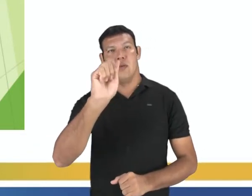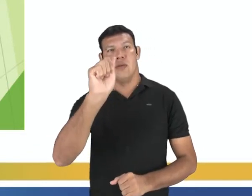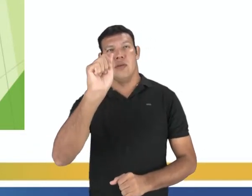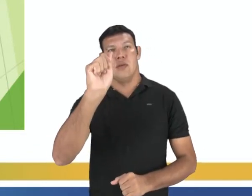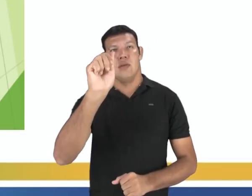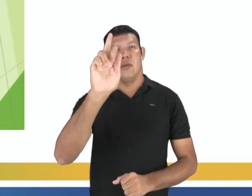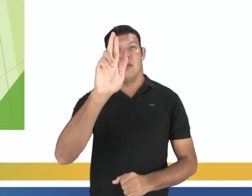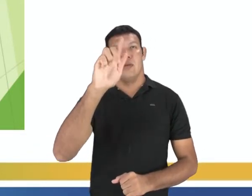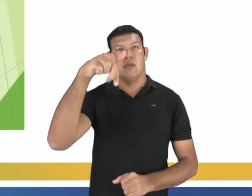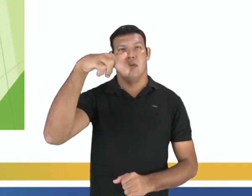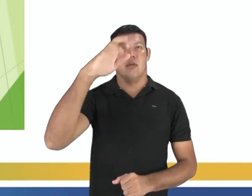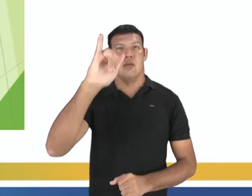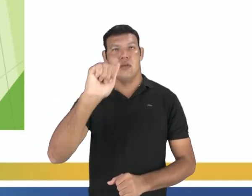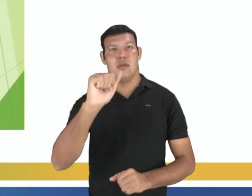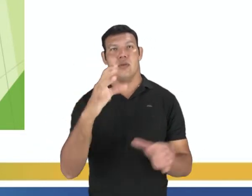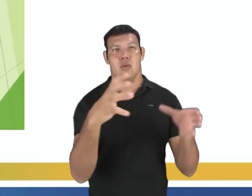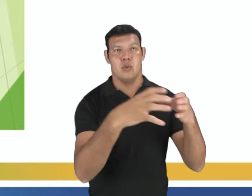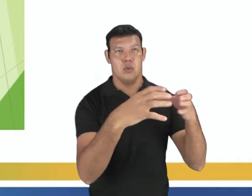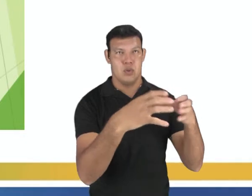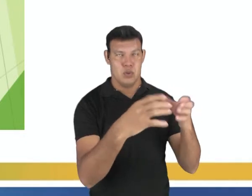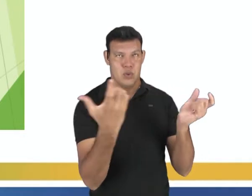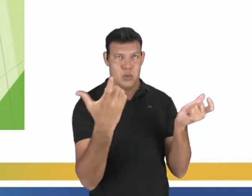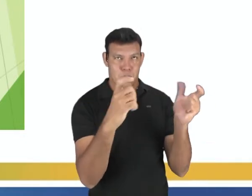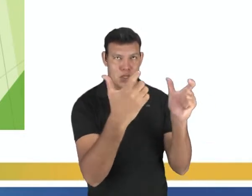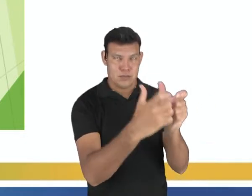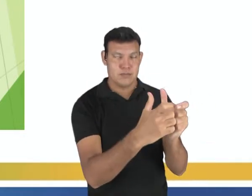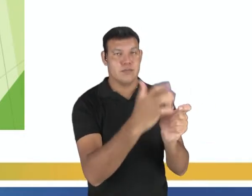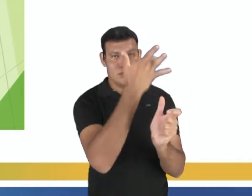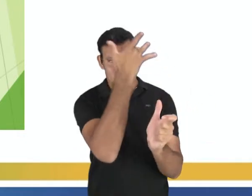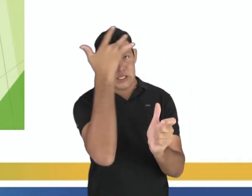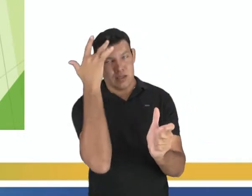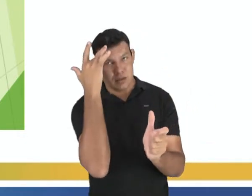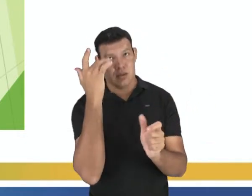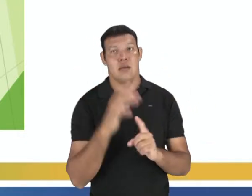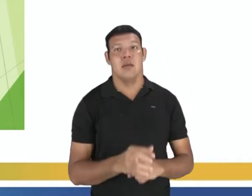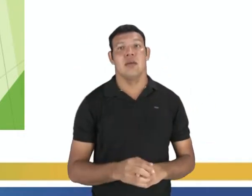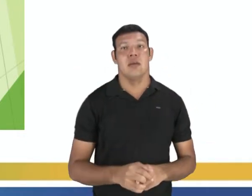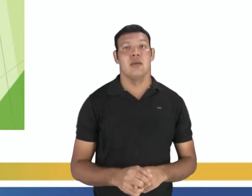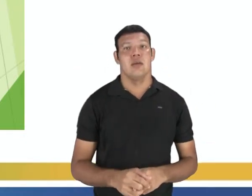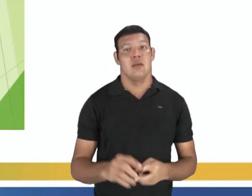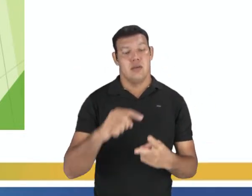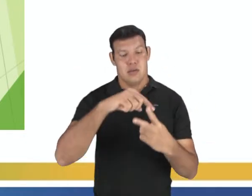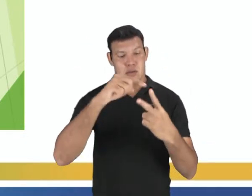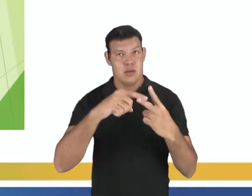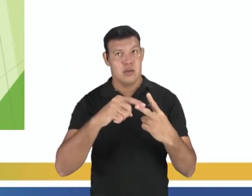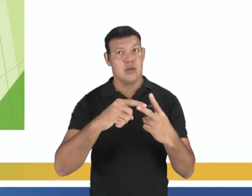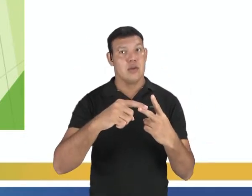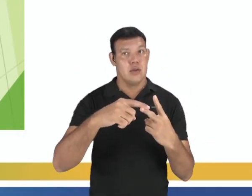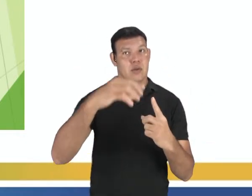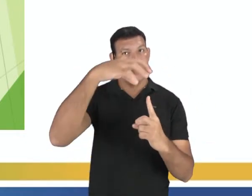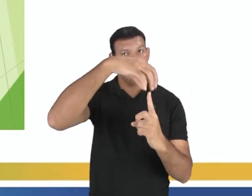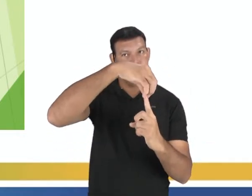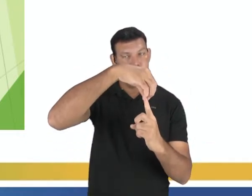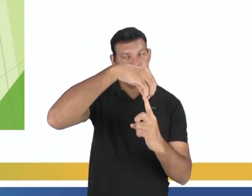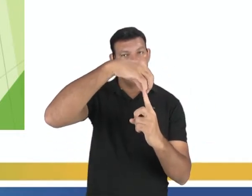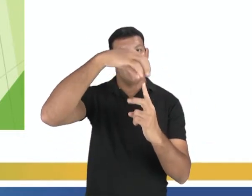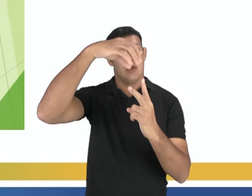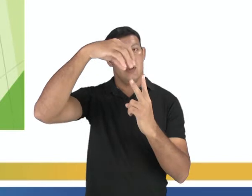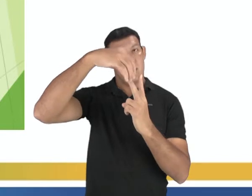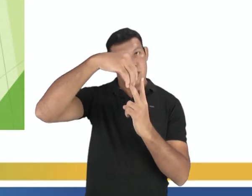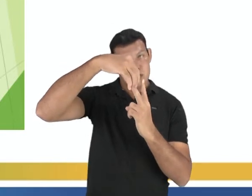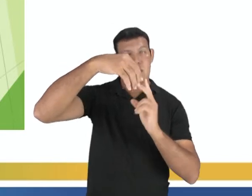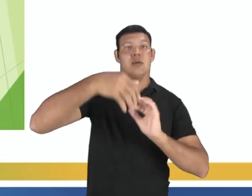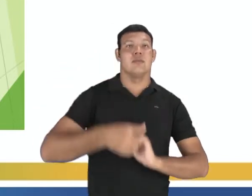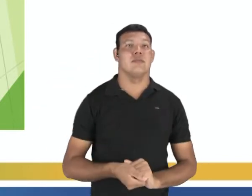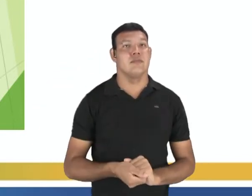exercido por um pequeno grupo de pessoas. O Estado era uma dinastia, 2 reis, com funções executivas e militares, né,